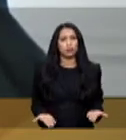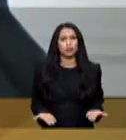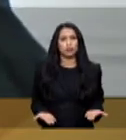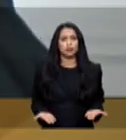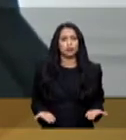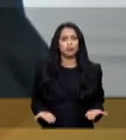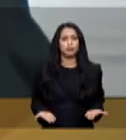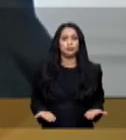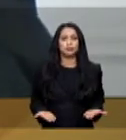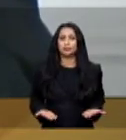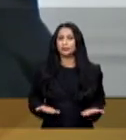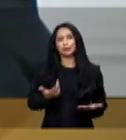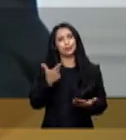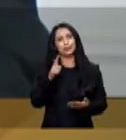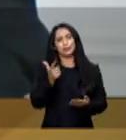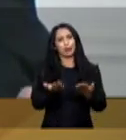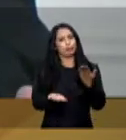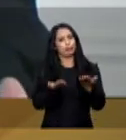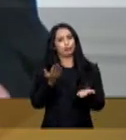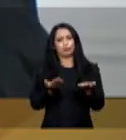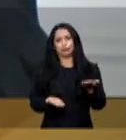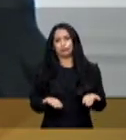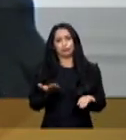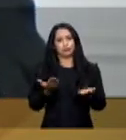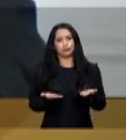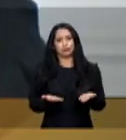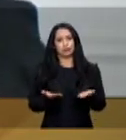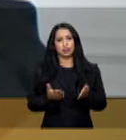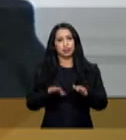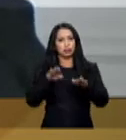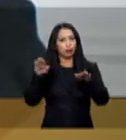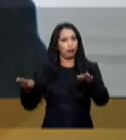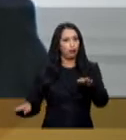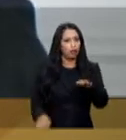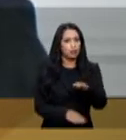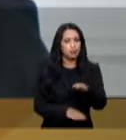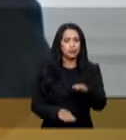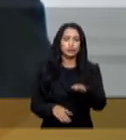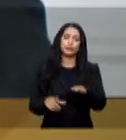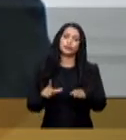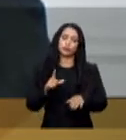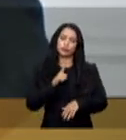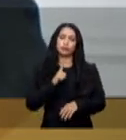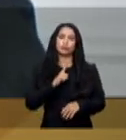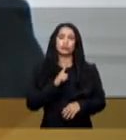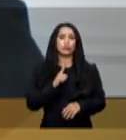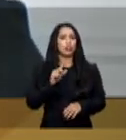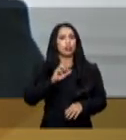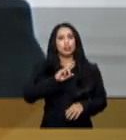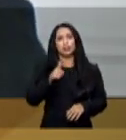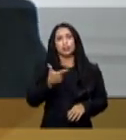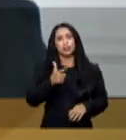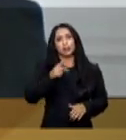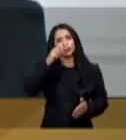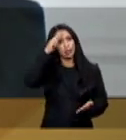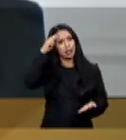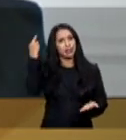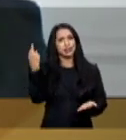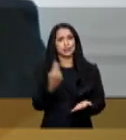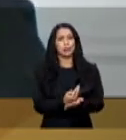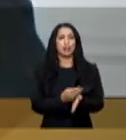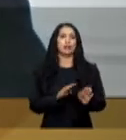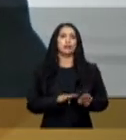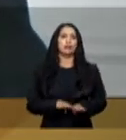totalmente desproporcional. Eu não tenho nenhuma dúvida aqui que houve desrespeito ao princípio da